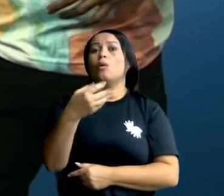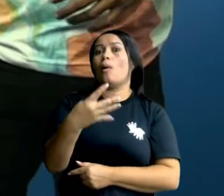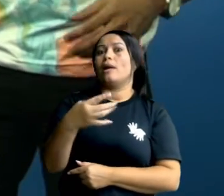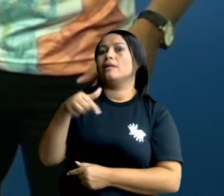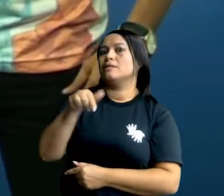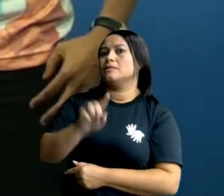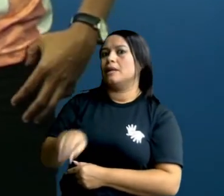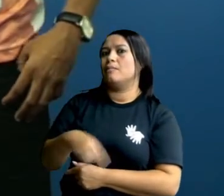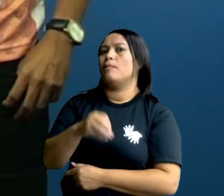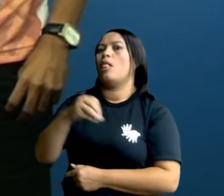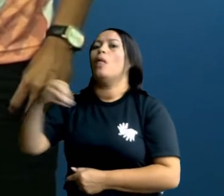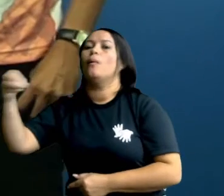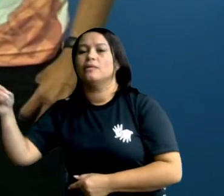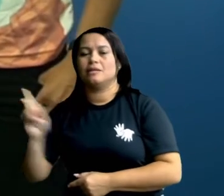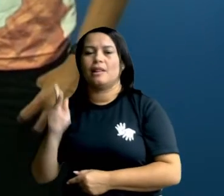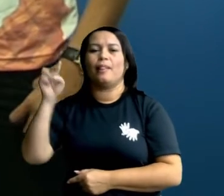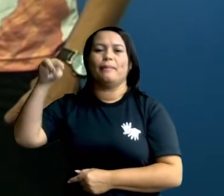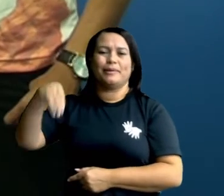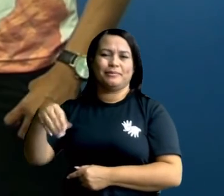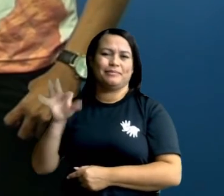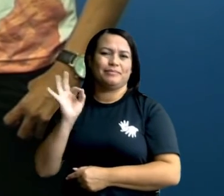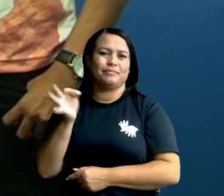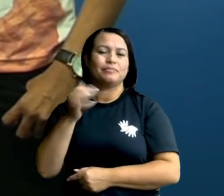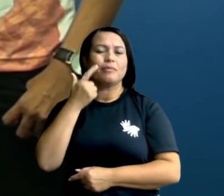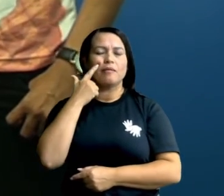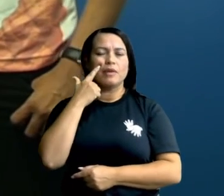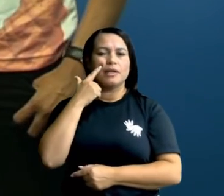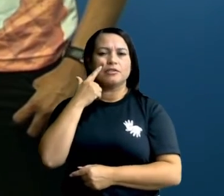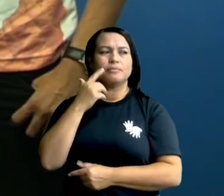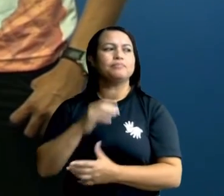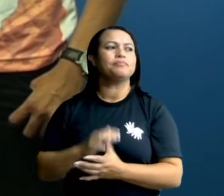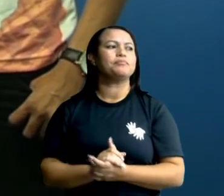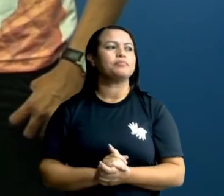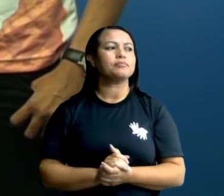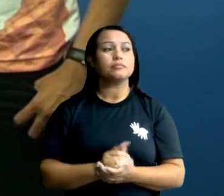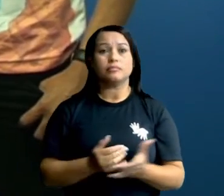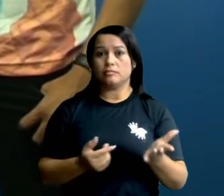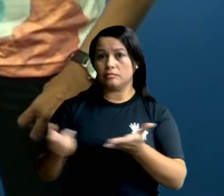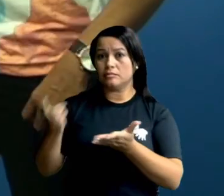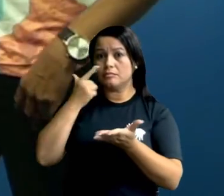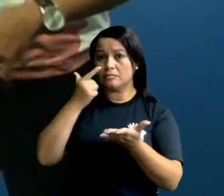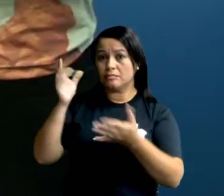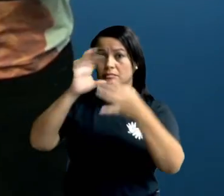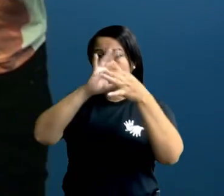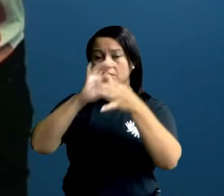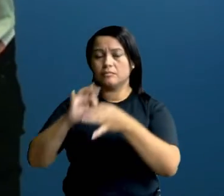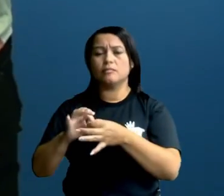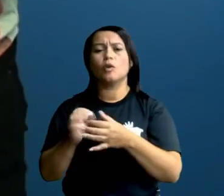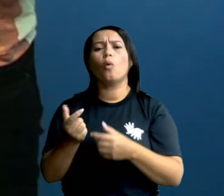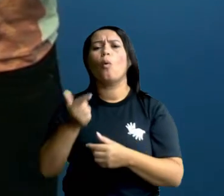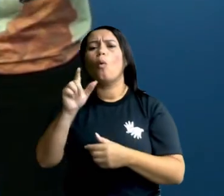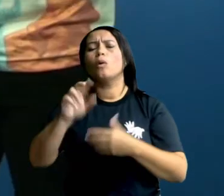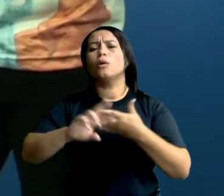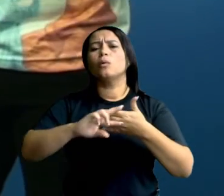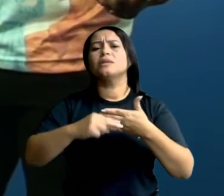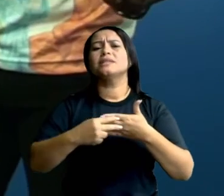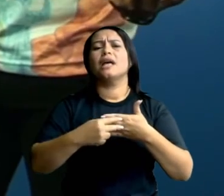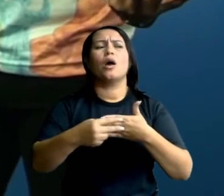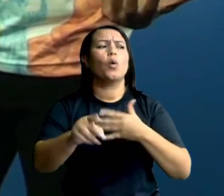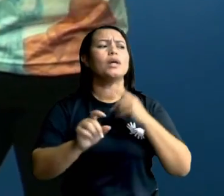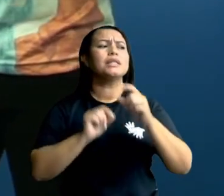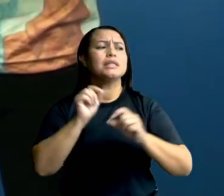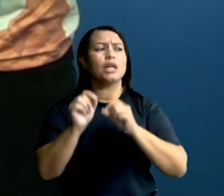milhões de quilômetros, tá? Então, aqui o destaque, né, para esse contexto. Outra consequência seriam